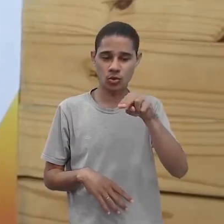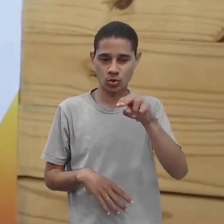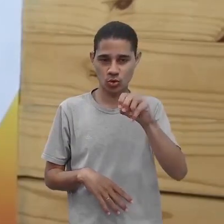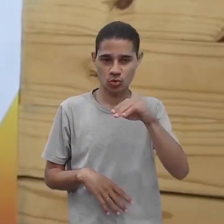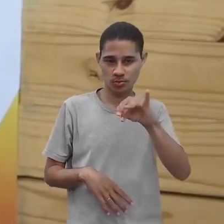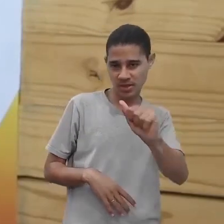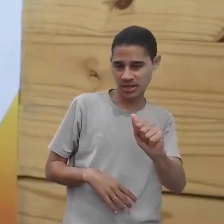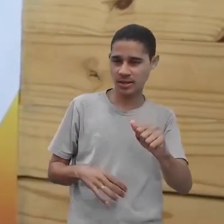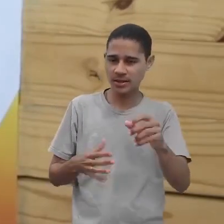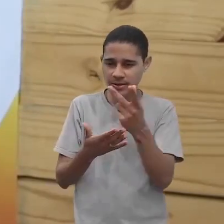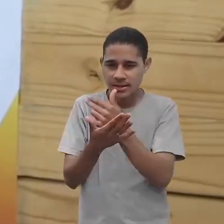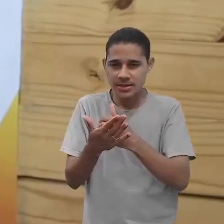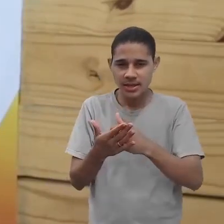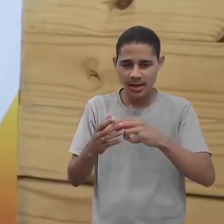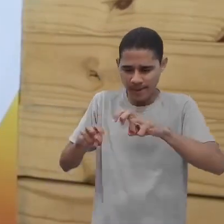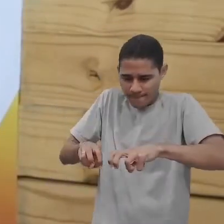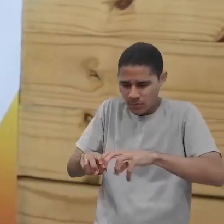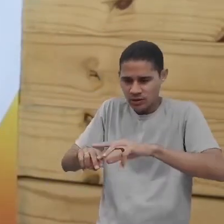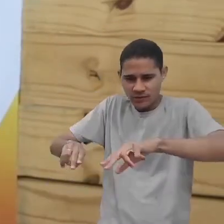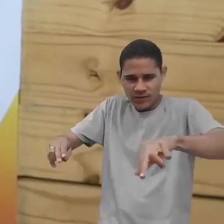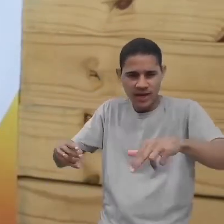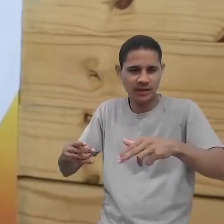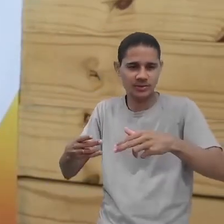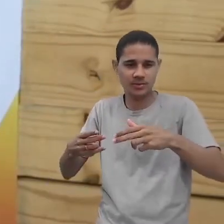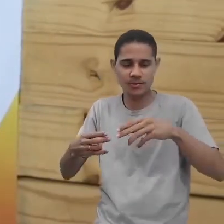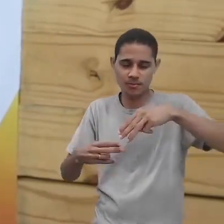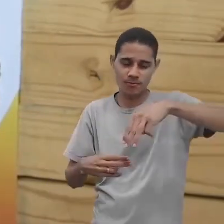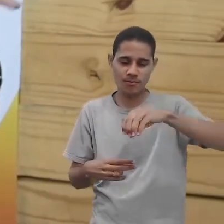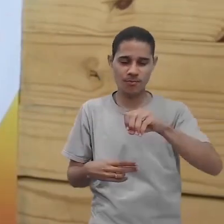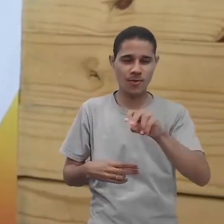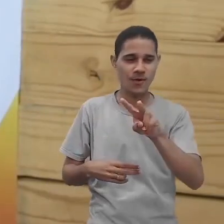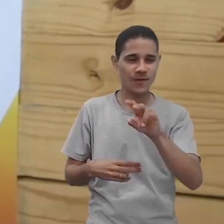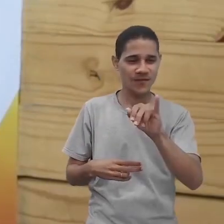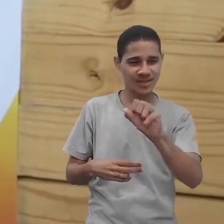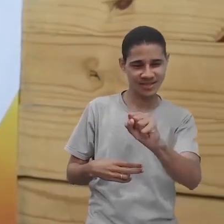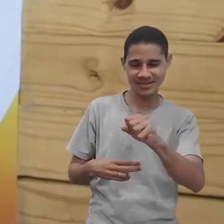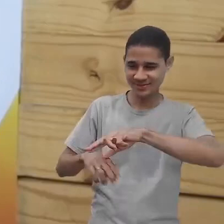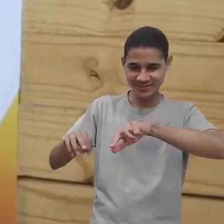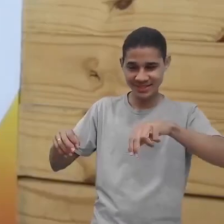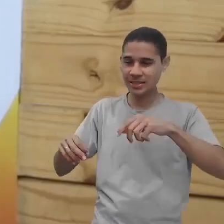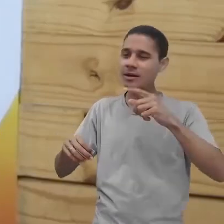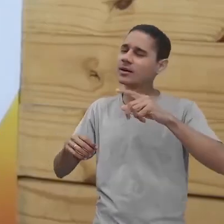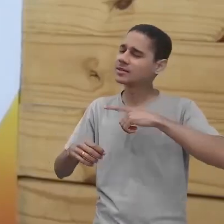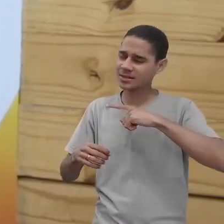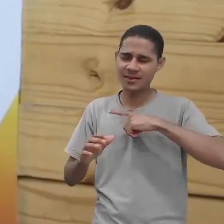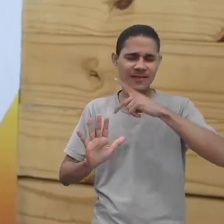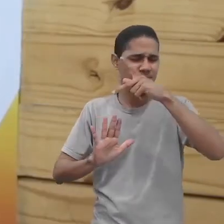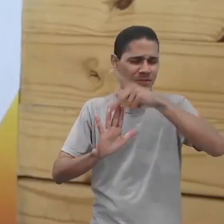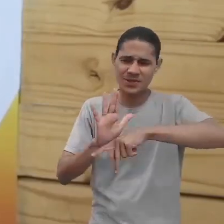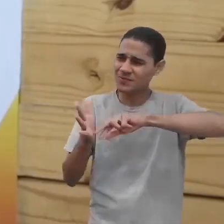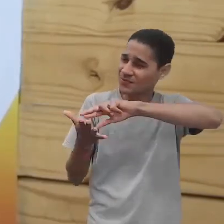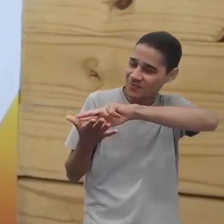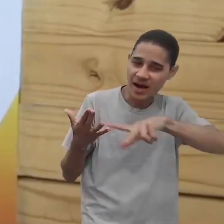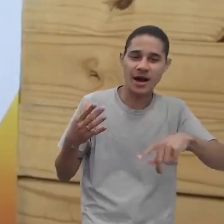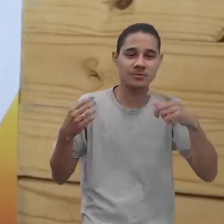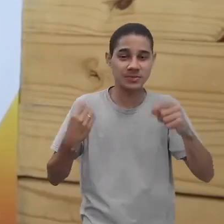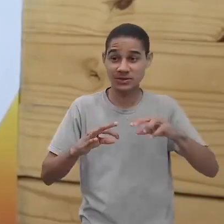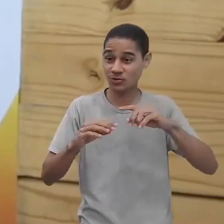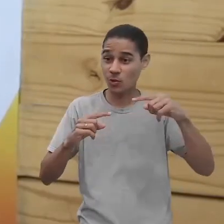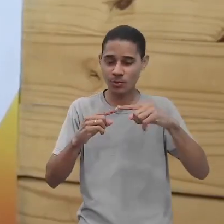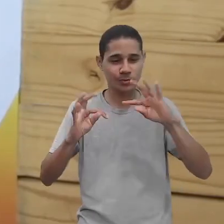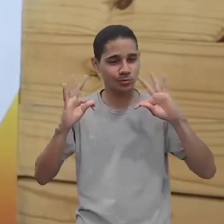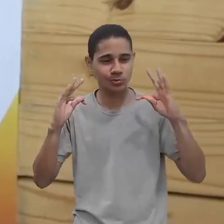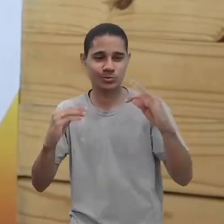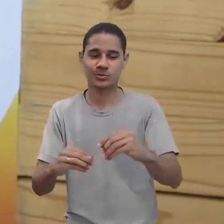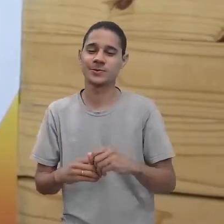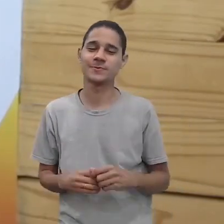nossos móveis. Então, são vários tipos de projetos para formar esse todo. Tá? Então, é muito importante a